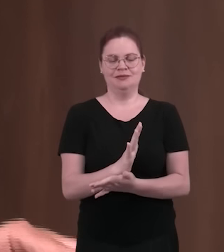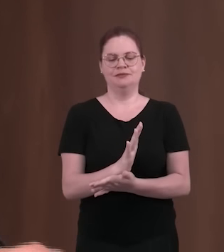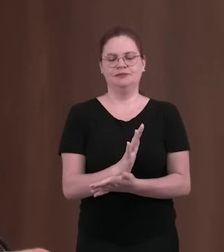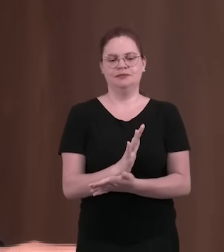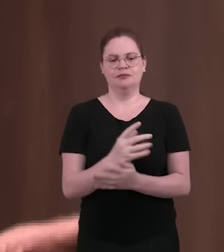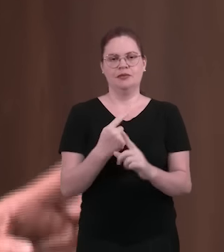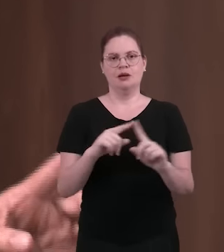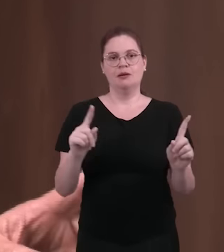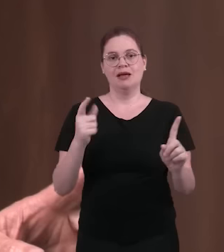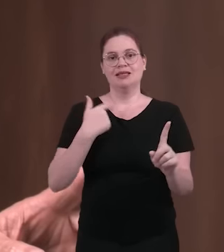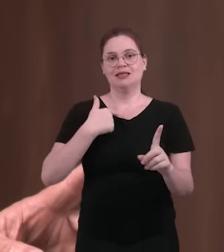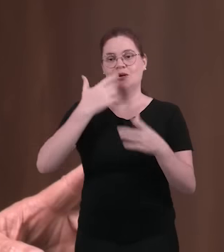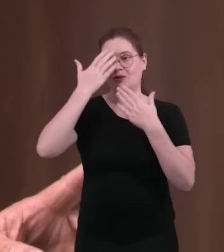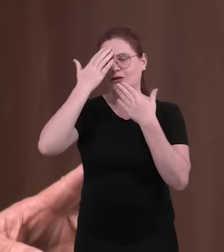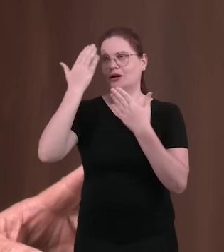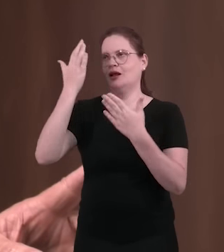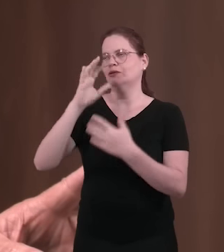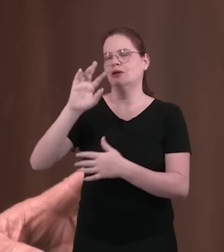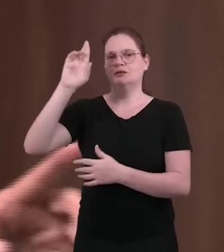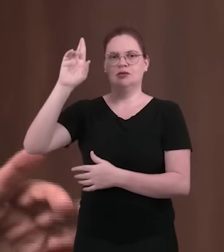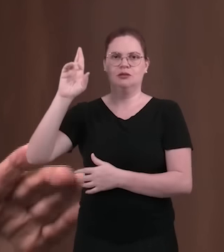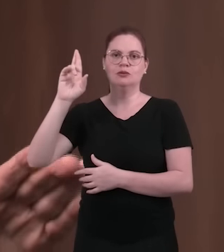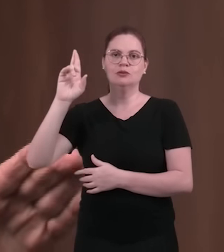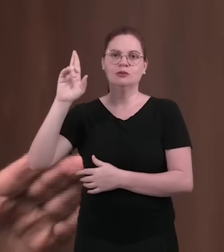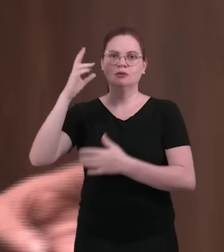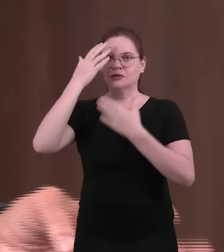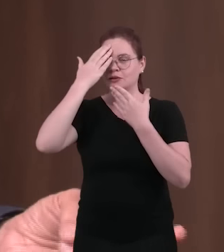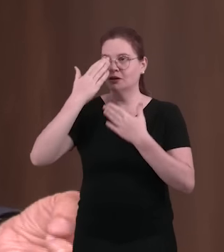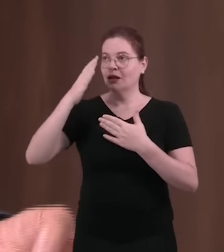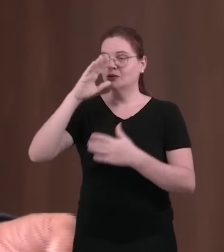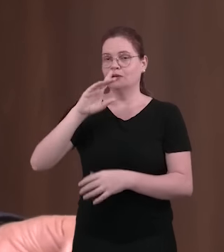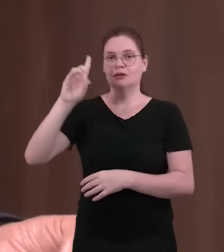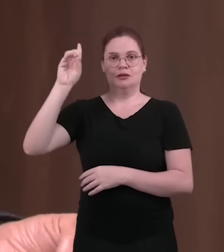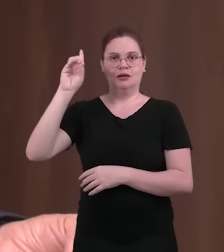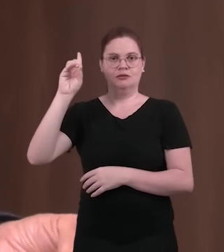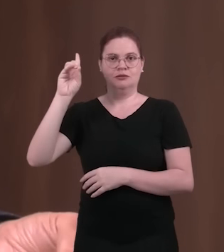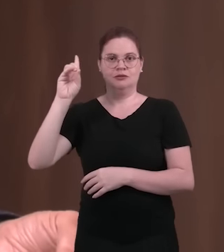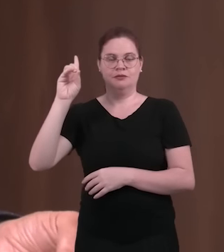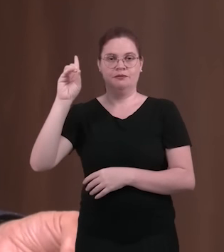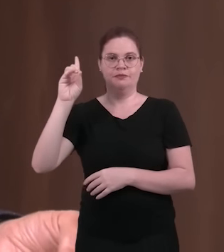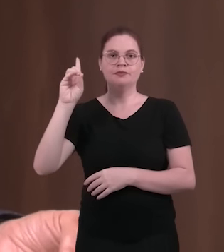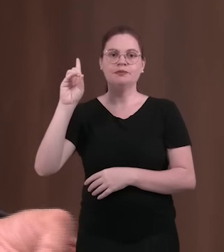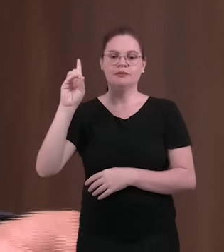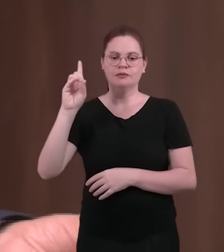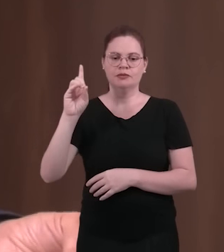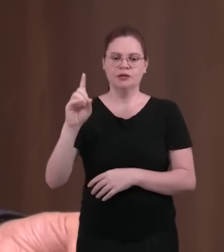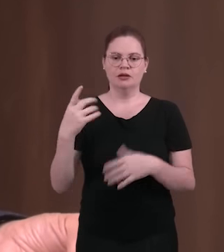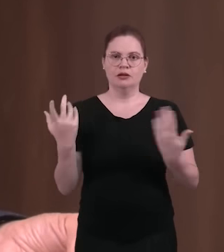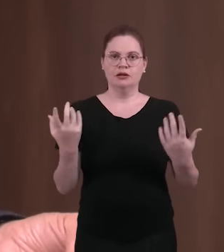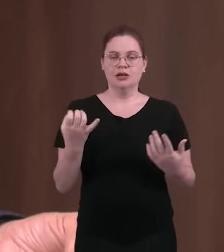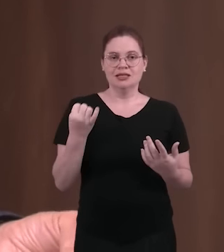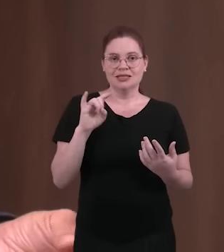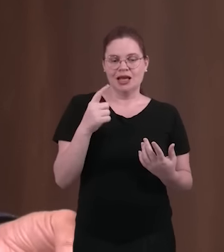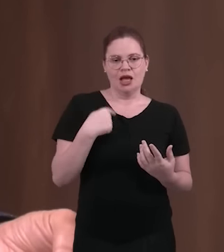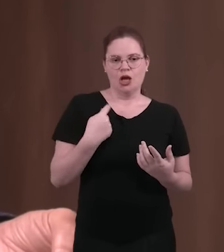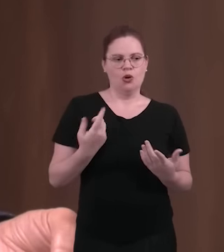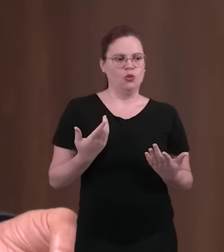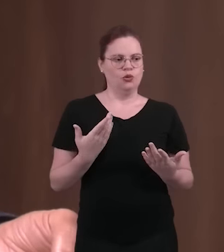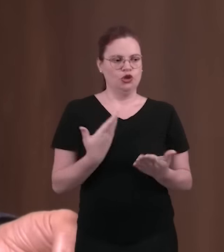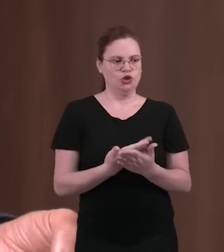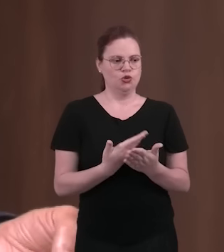Mas é gratidão ao Senhor. E eu poderia não ter conseguido estudar? Estou dando um exemplo.